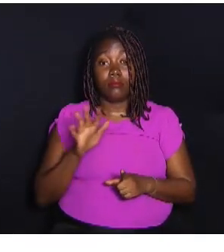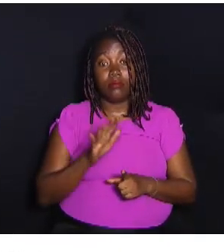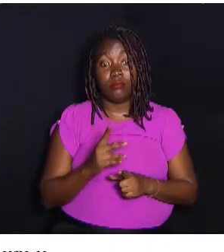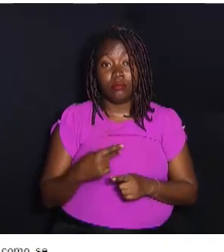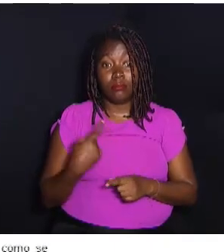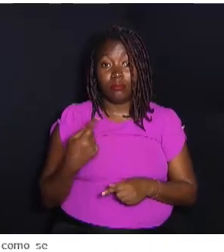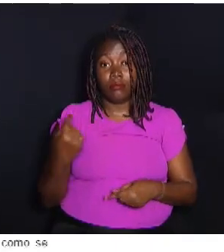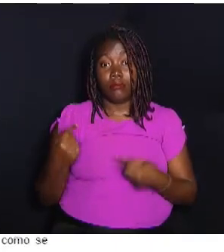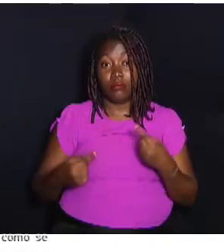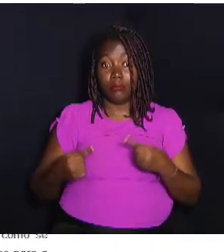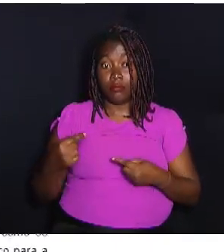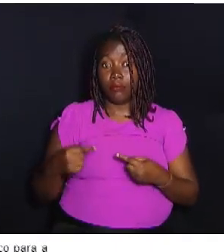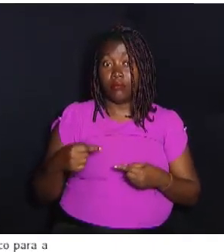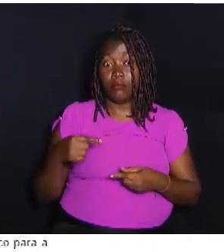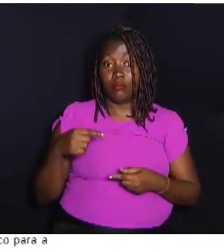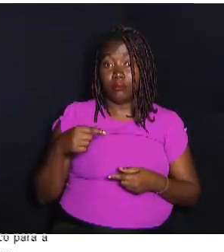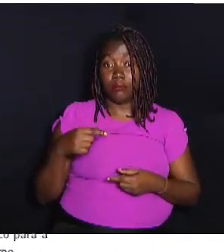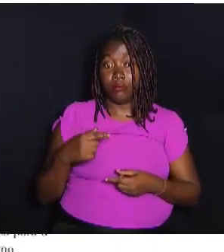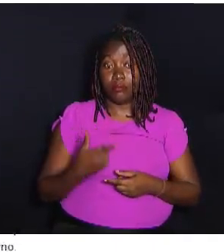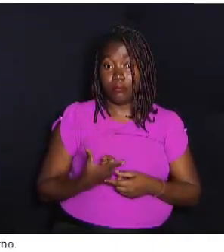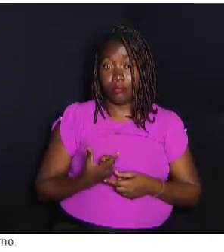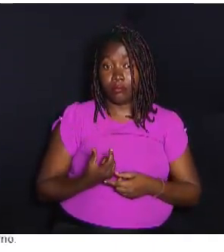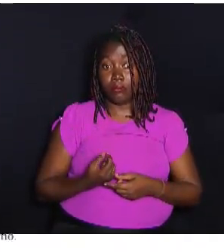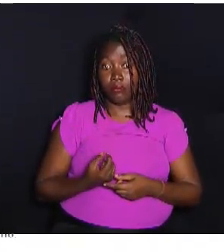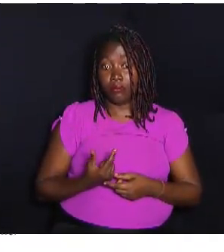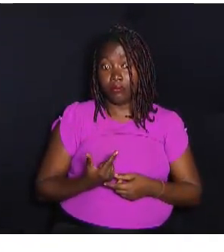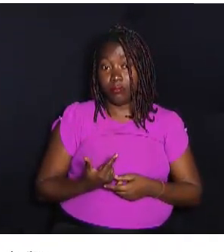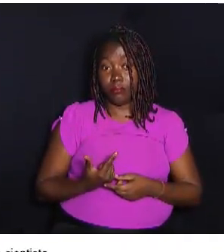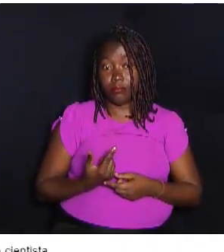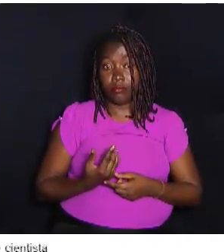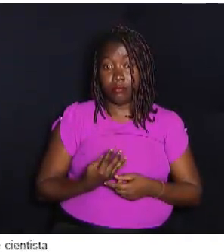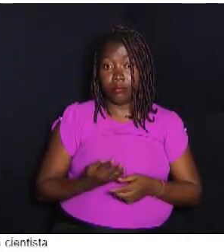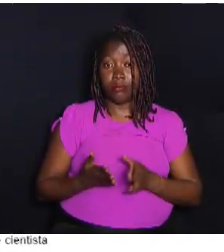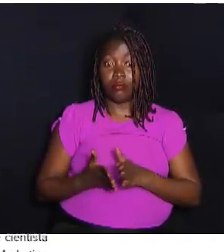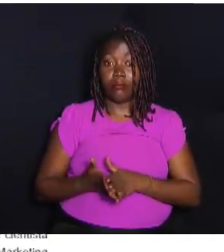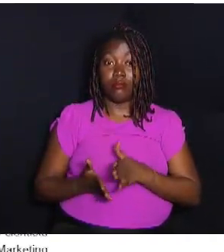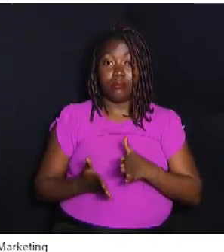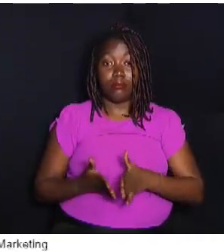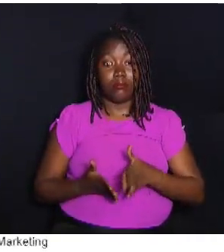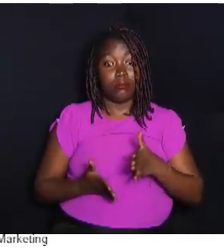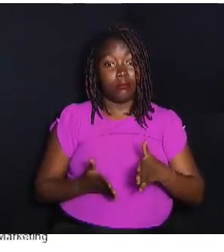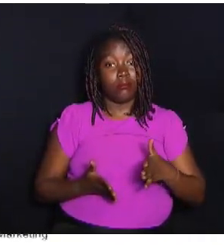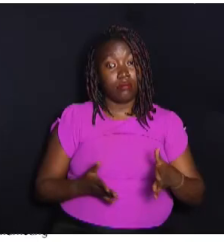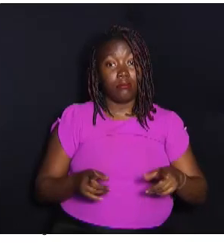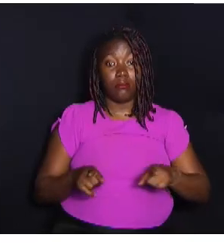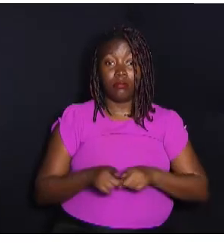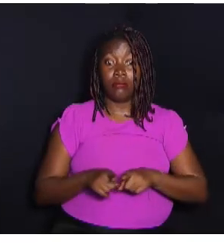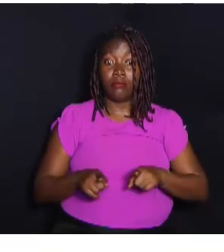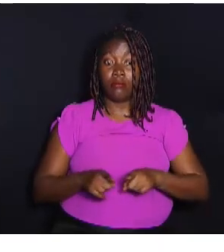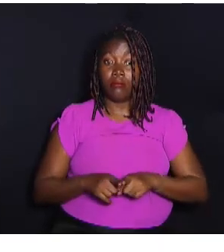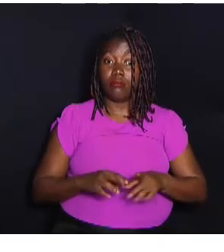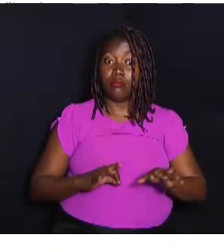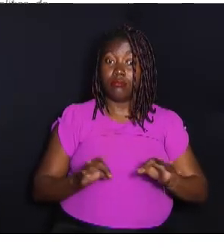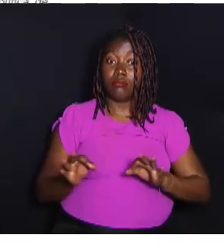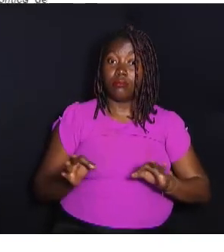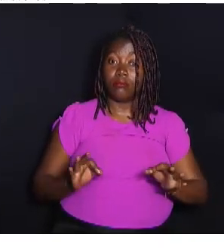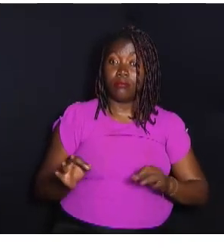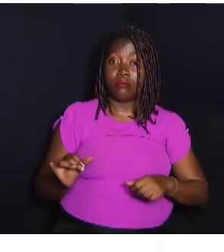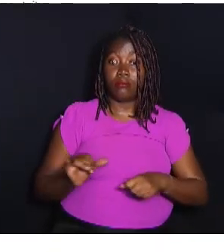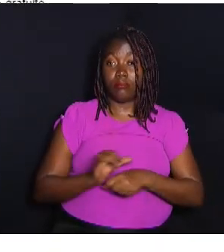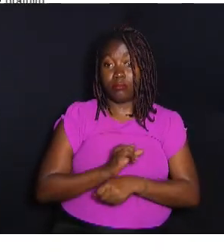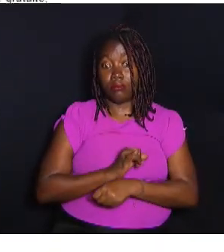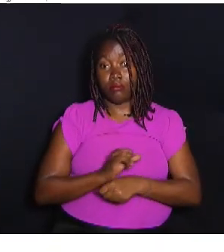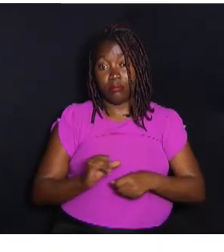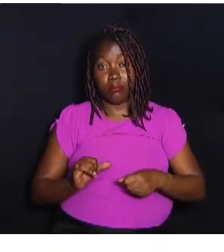Cenário político para a disputa eleitoral de 2024, as etapas de uma campanha eleitoral e a importância do planejamento estratégico, além